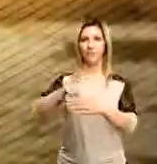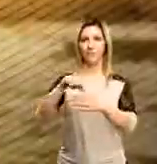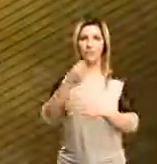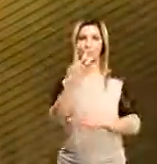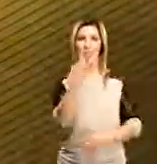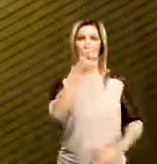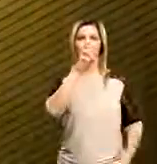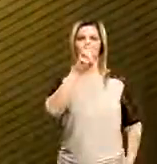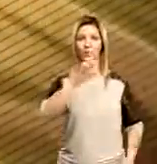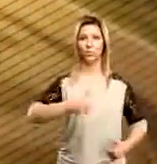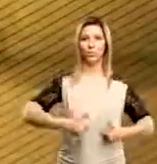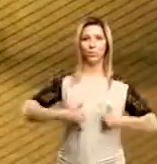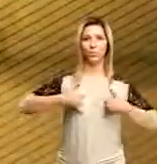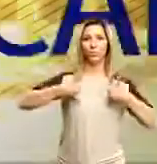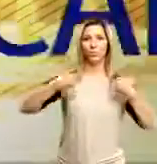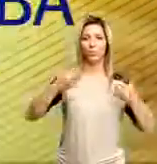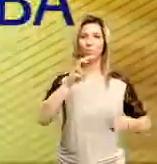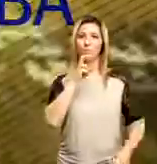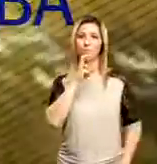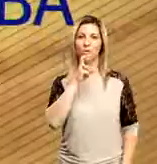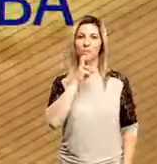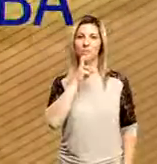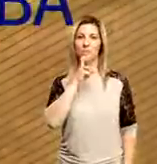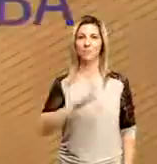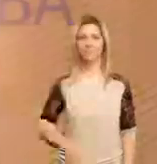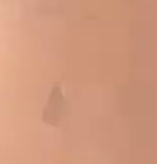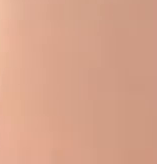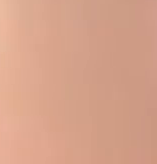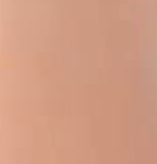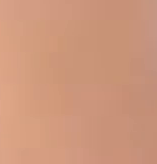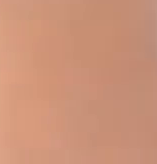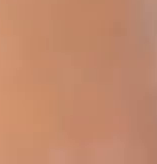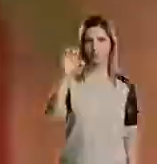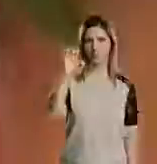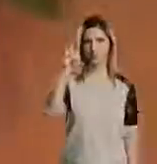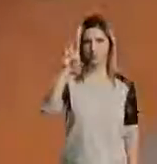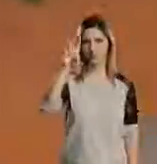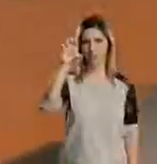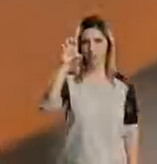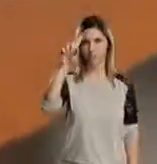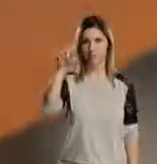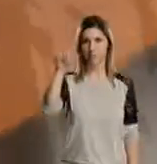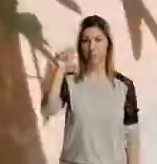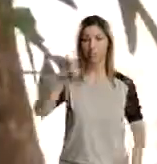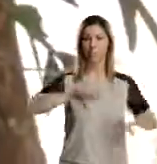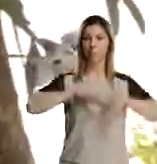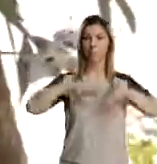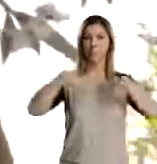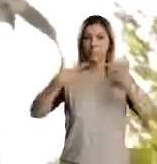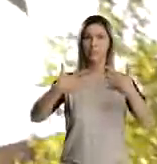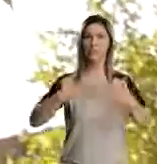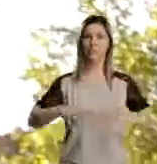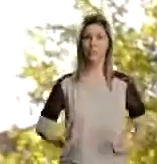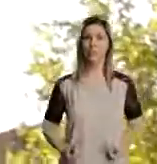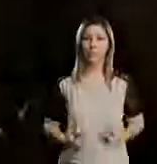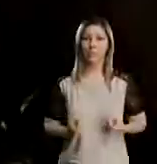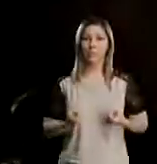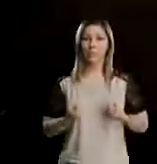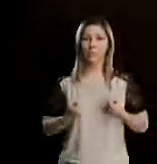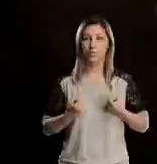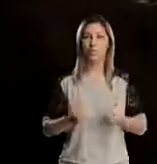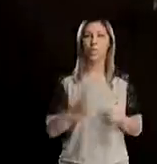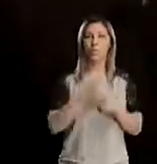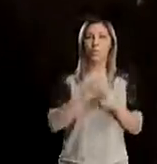Voto 45. Tem orgulho de Sorocaba. Terezinha é uma mulher de coragem. Venceu o câncer e